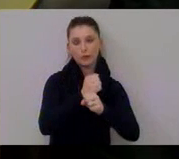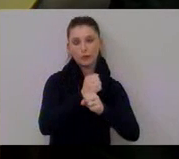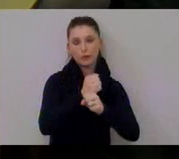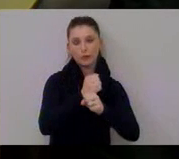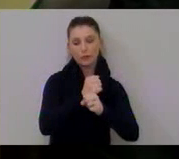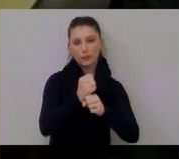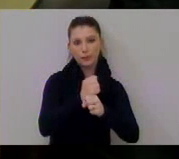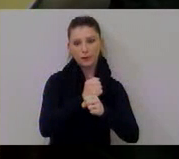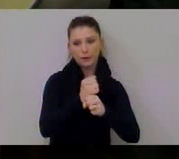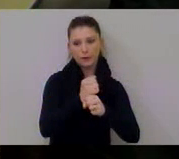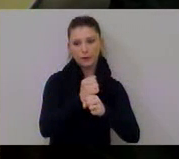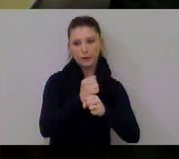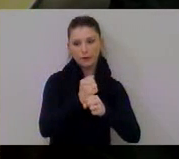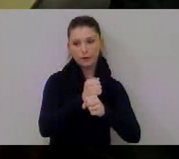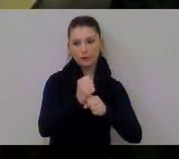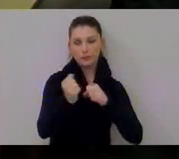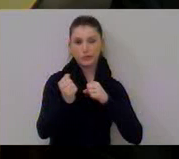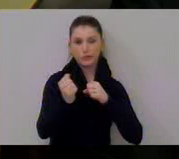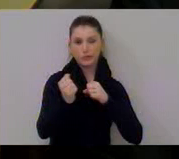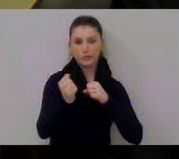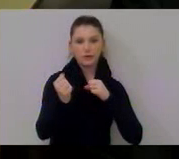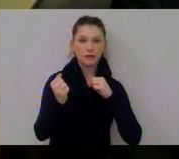Ortopedistas, de